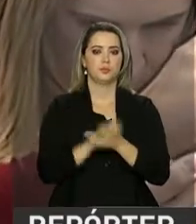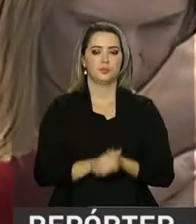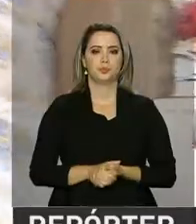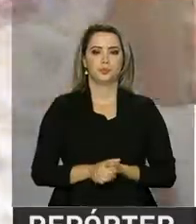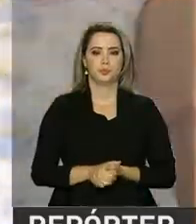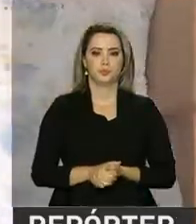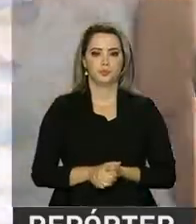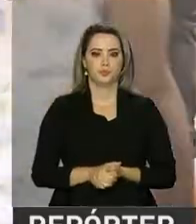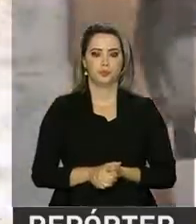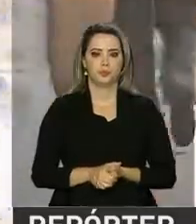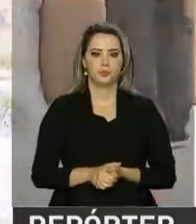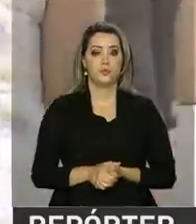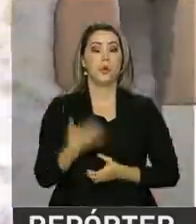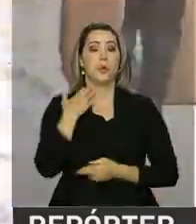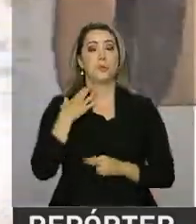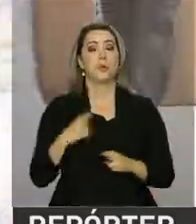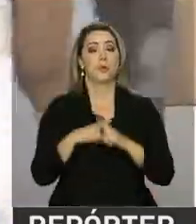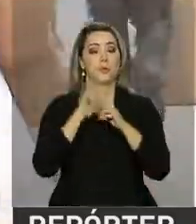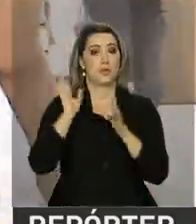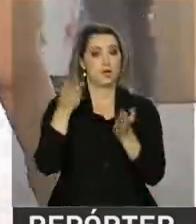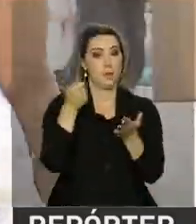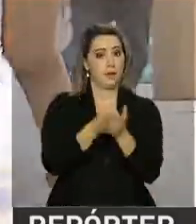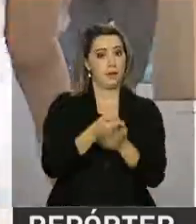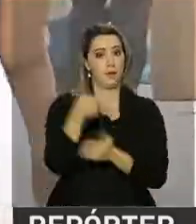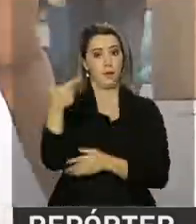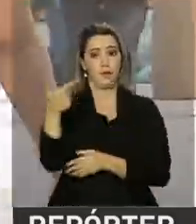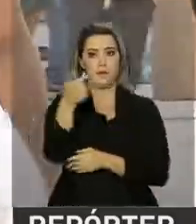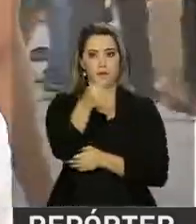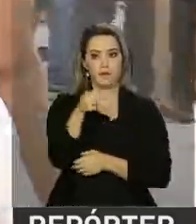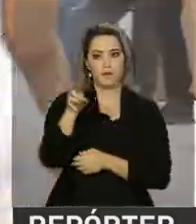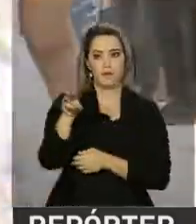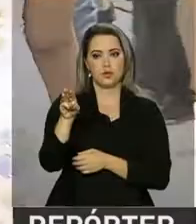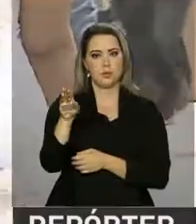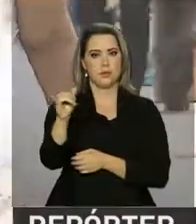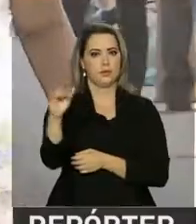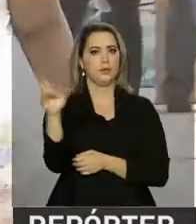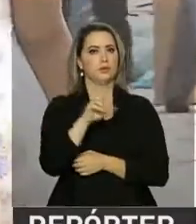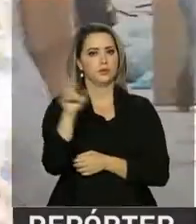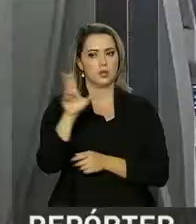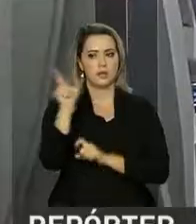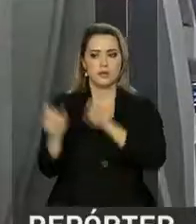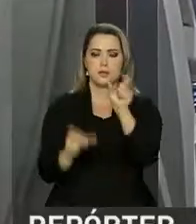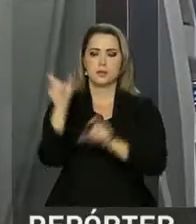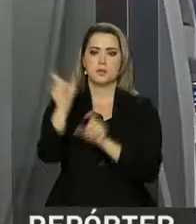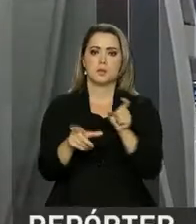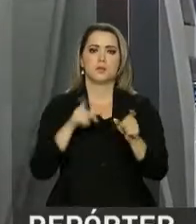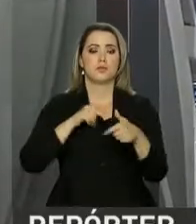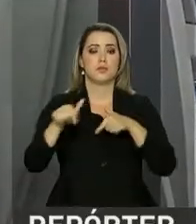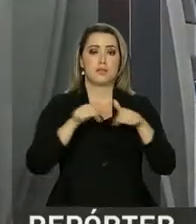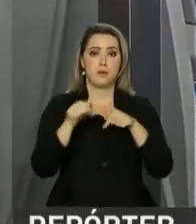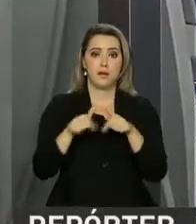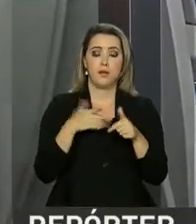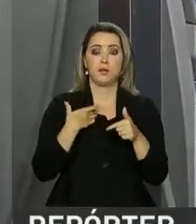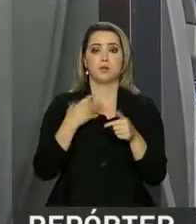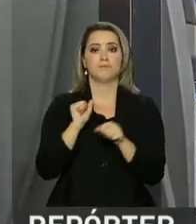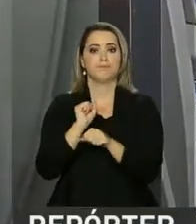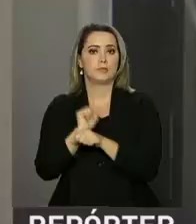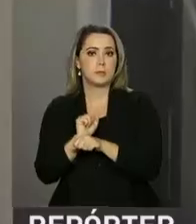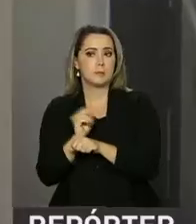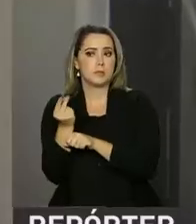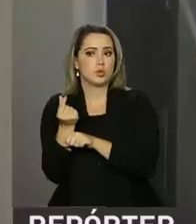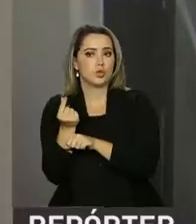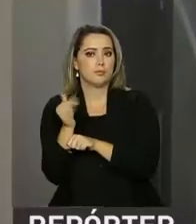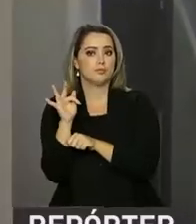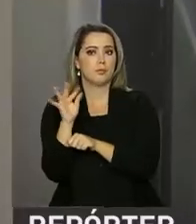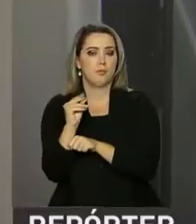a caixa já pagou mais de 27 bilhões e meio de reais há trabalhadores que tinham contas inativas do fgts